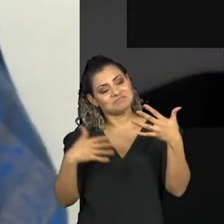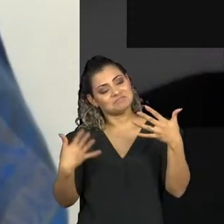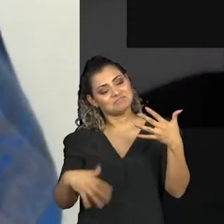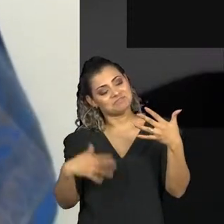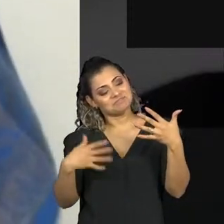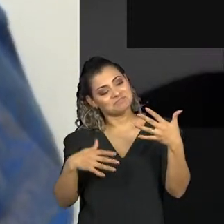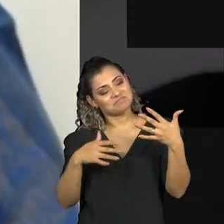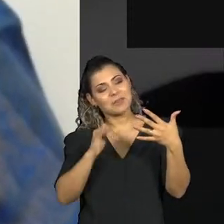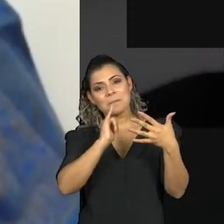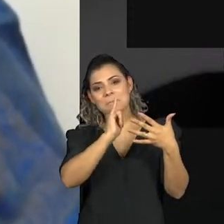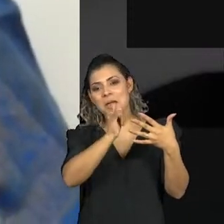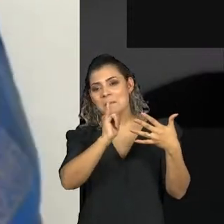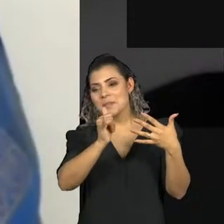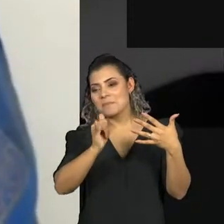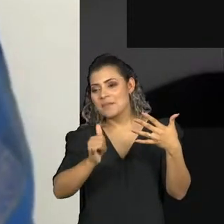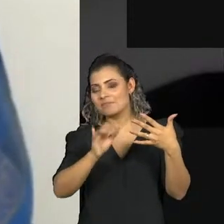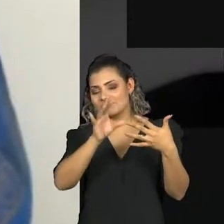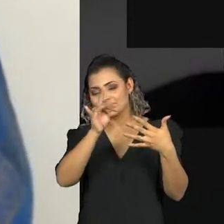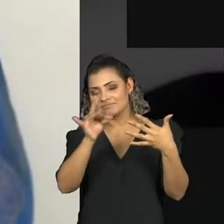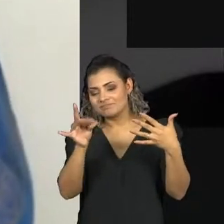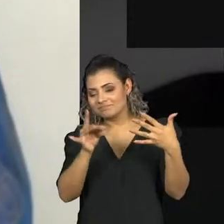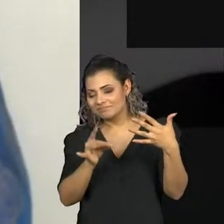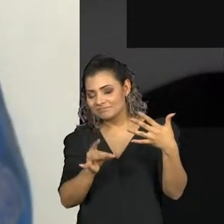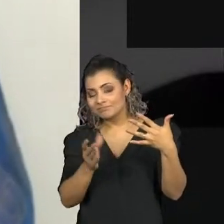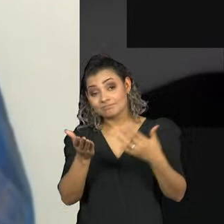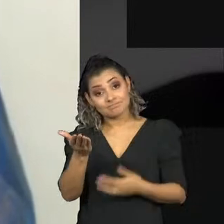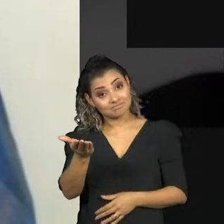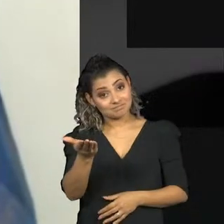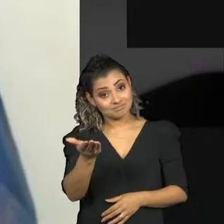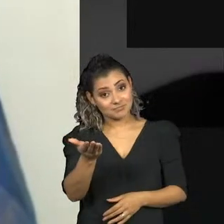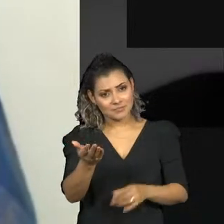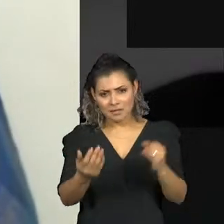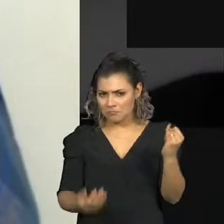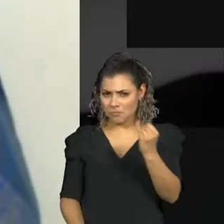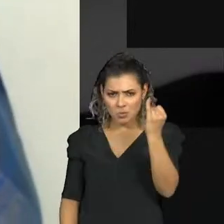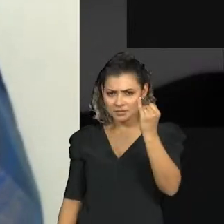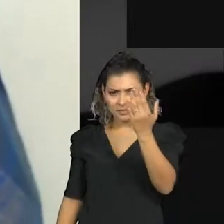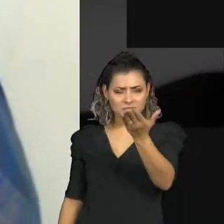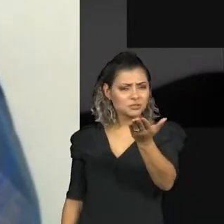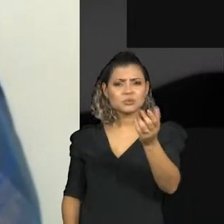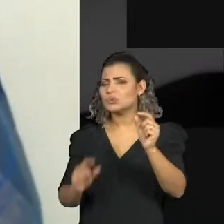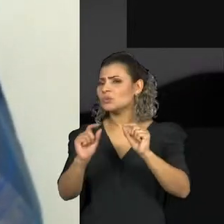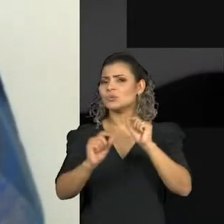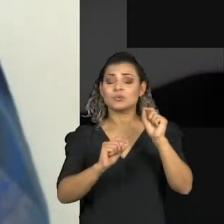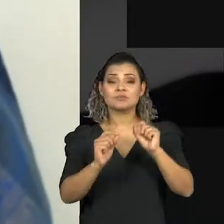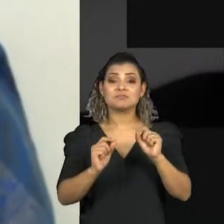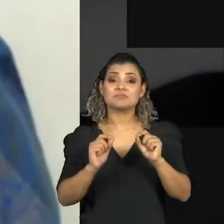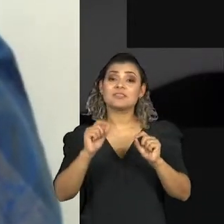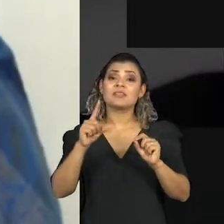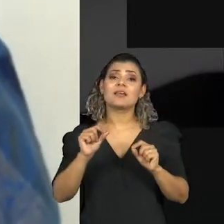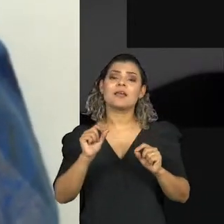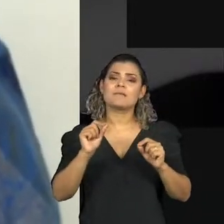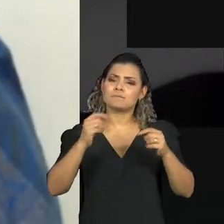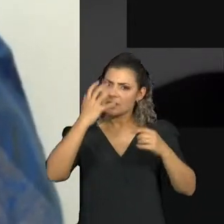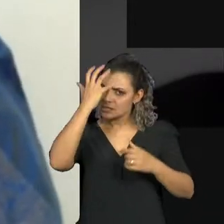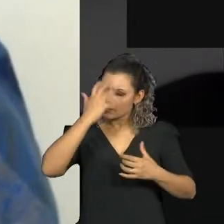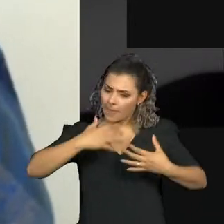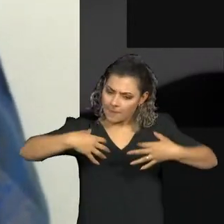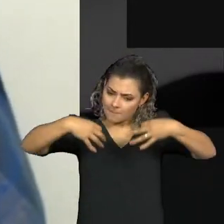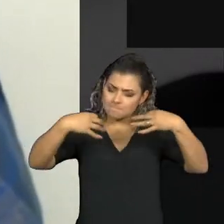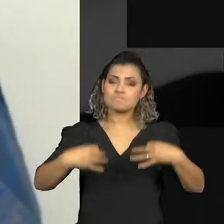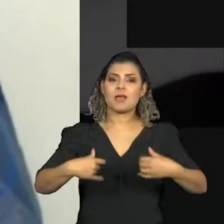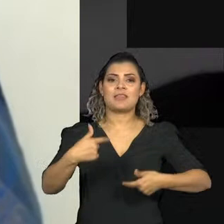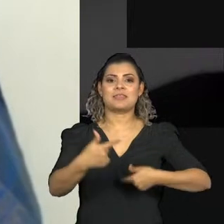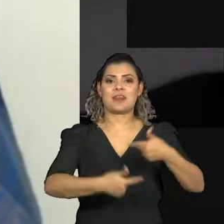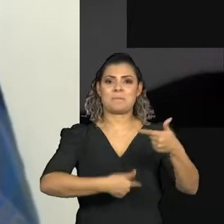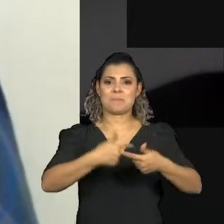poderia falar sobre ela. Uma das coisas importantes é a seriedade com que a